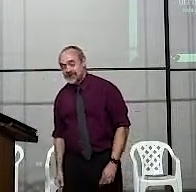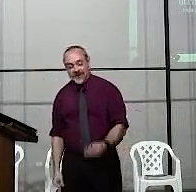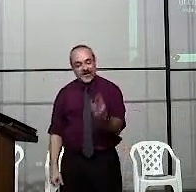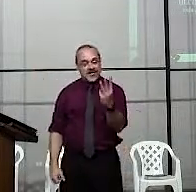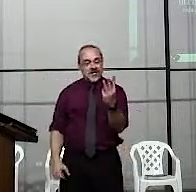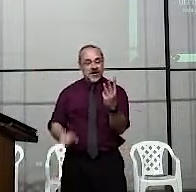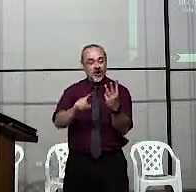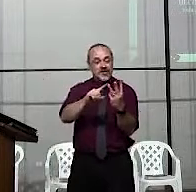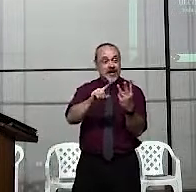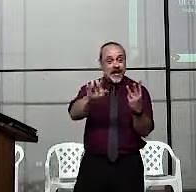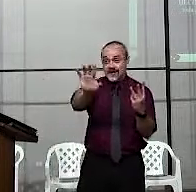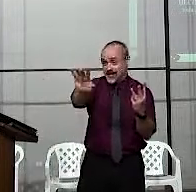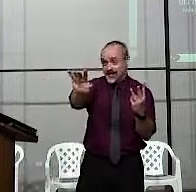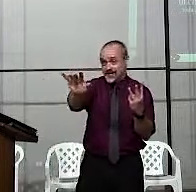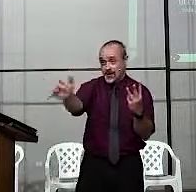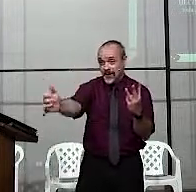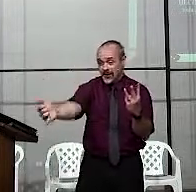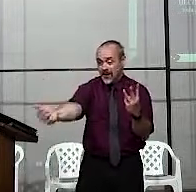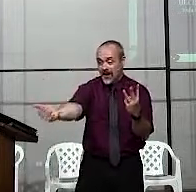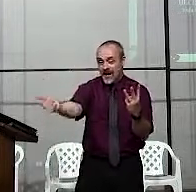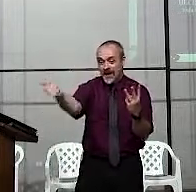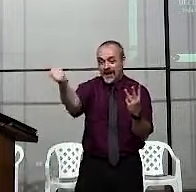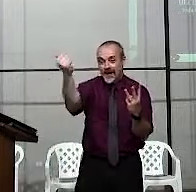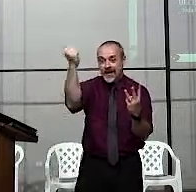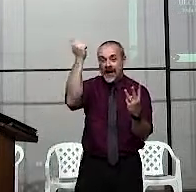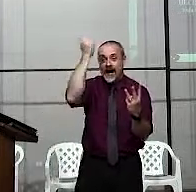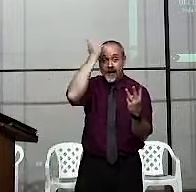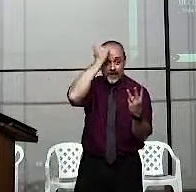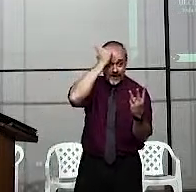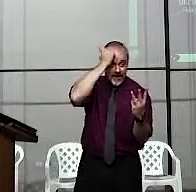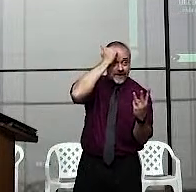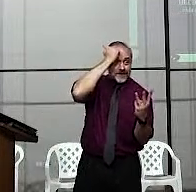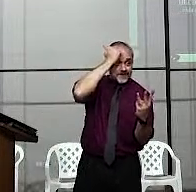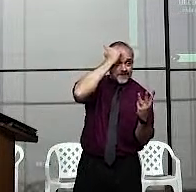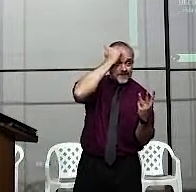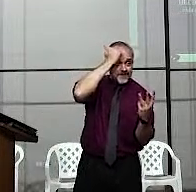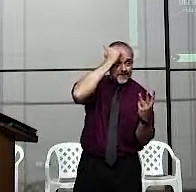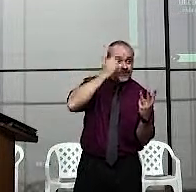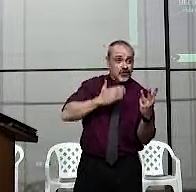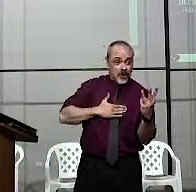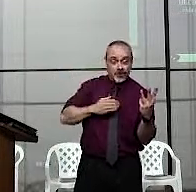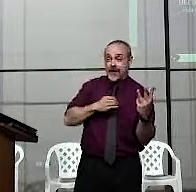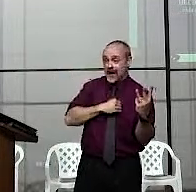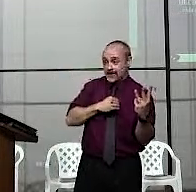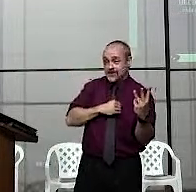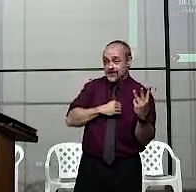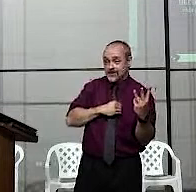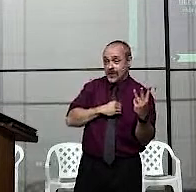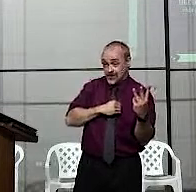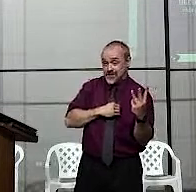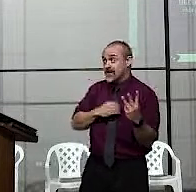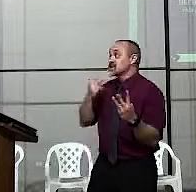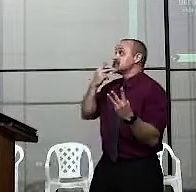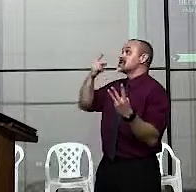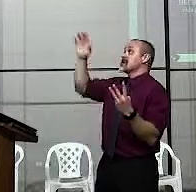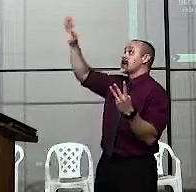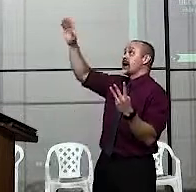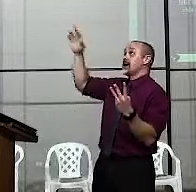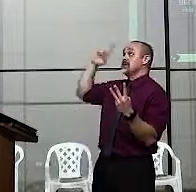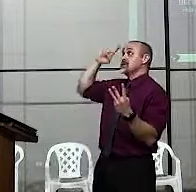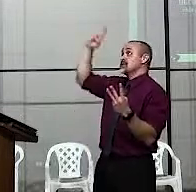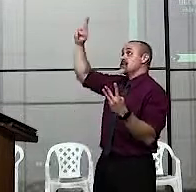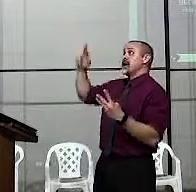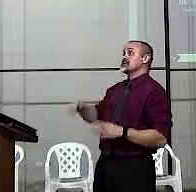Deus. A terceira coisa é, sinaliza comigo, arrepender do meu pecado. Ou seja,